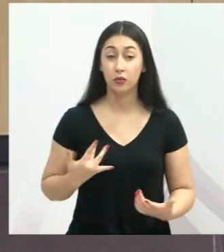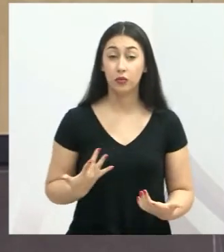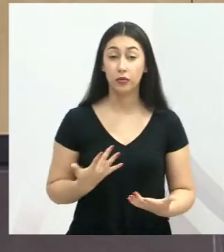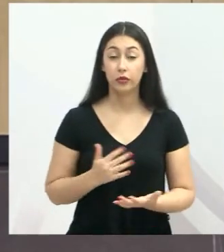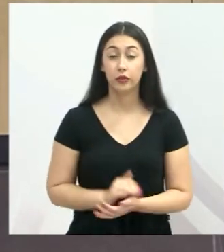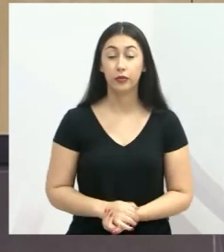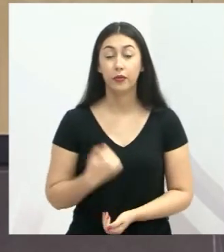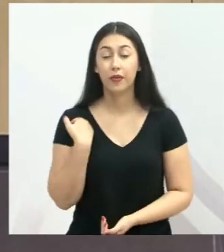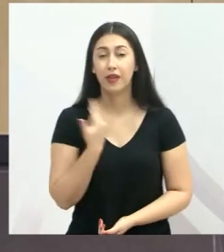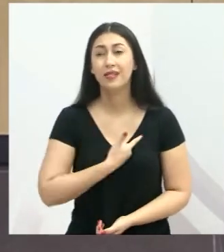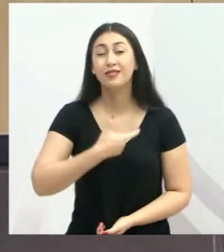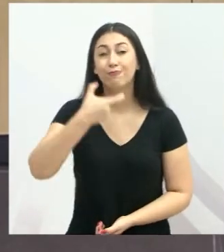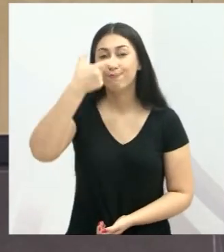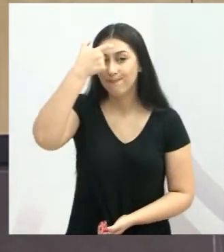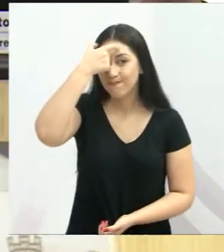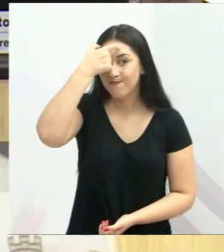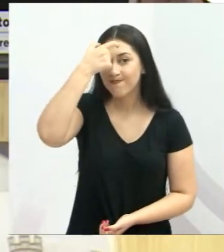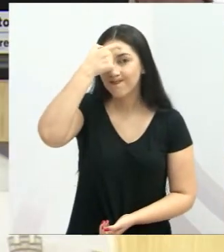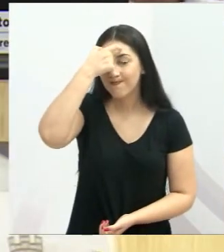temos consciência de que as